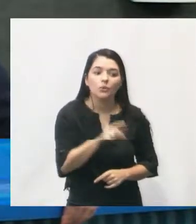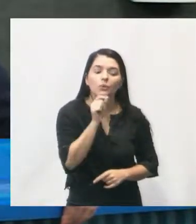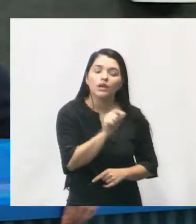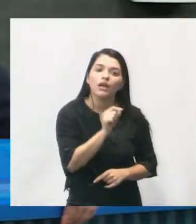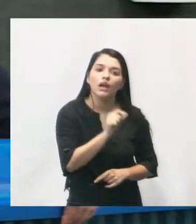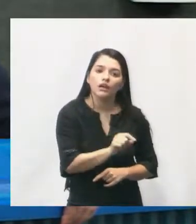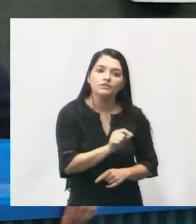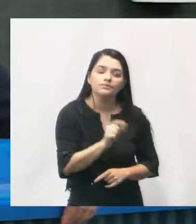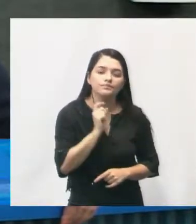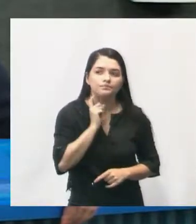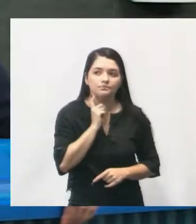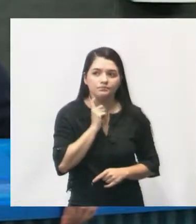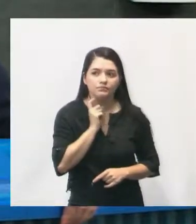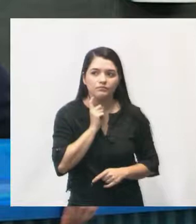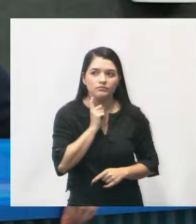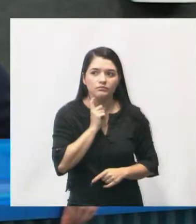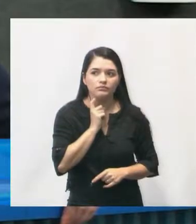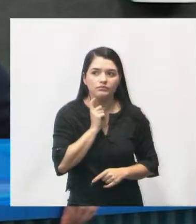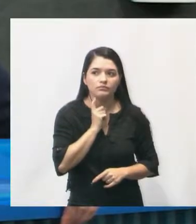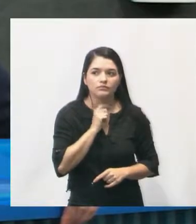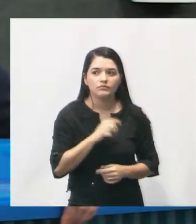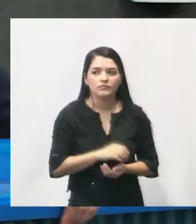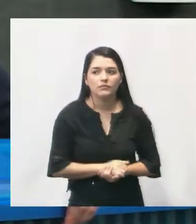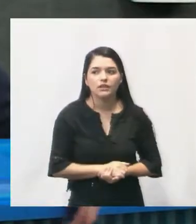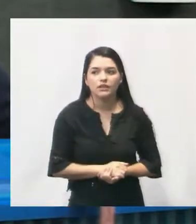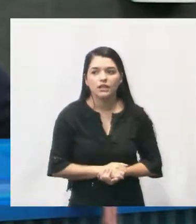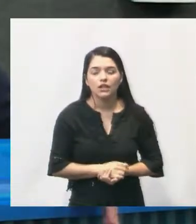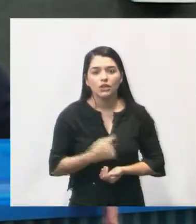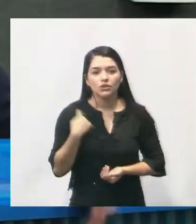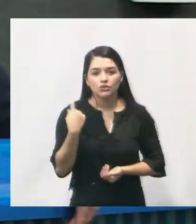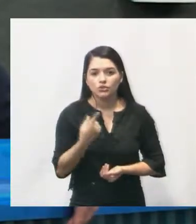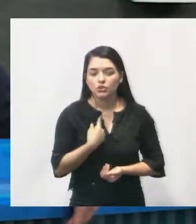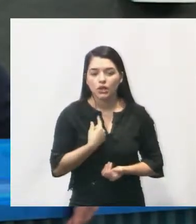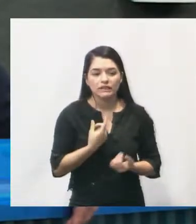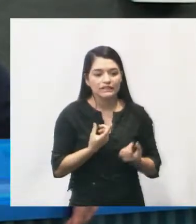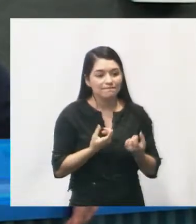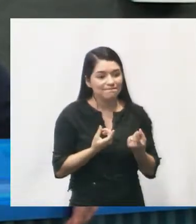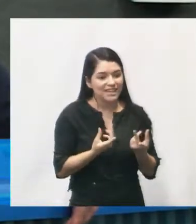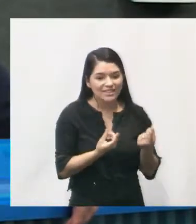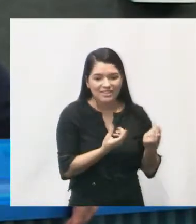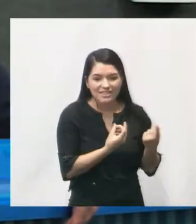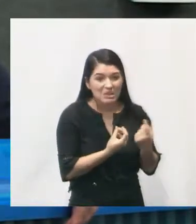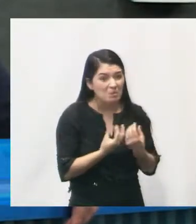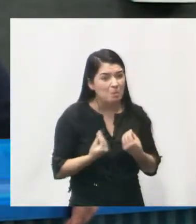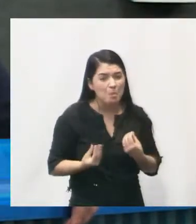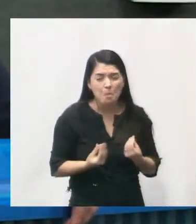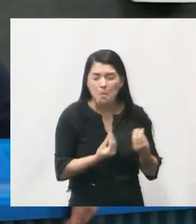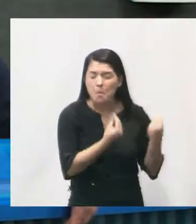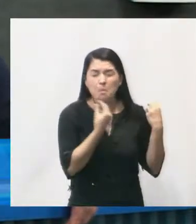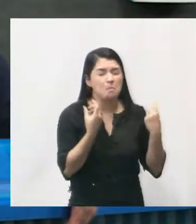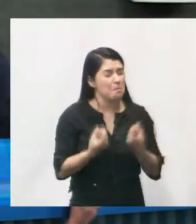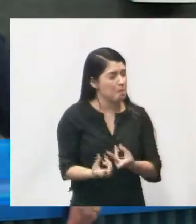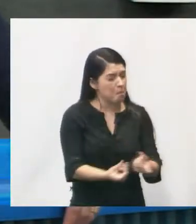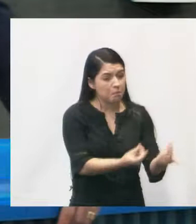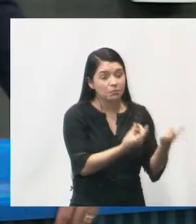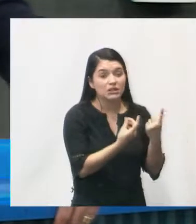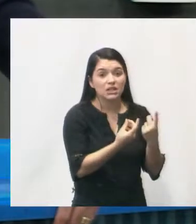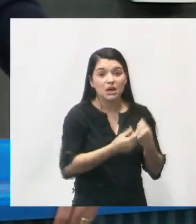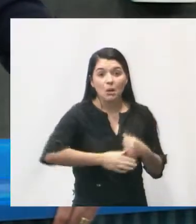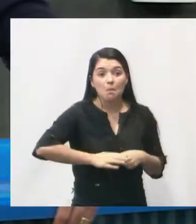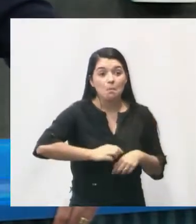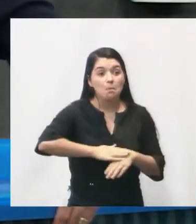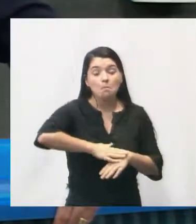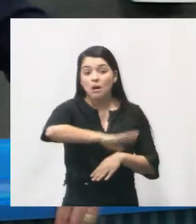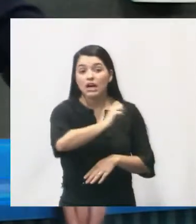Deninho. Nós vendemos aqui em 3, 4 dias o que a gente não vendia há 4 meses dentro das nossas lojas. Graças ao